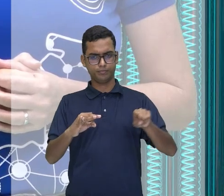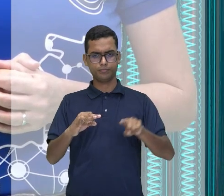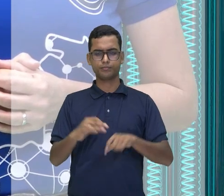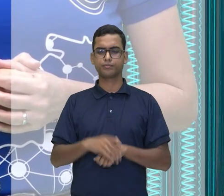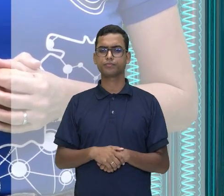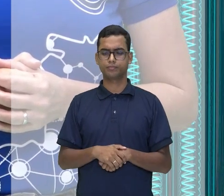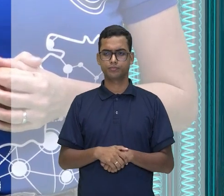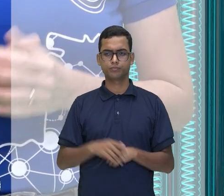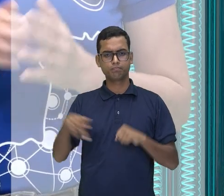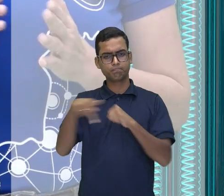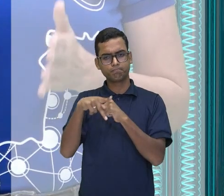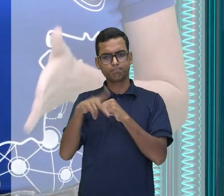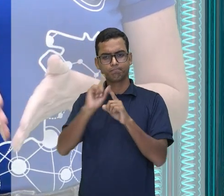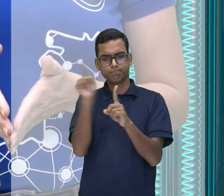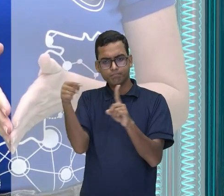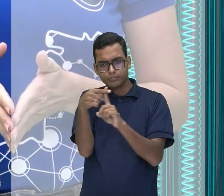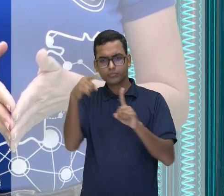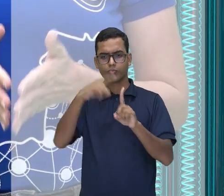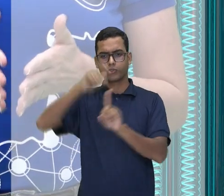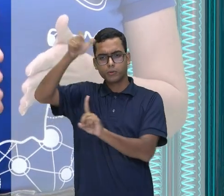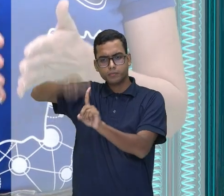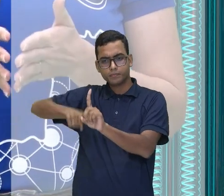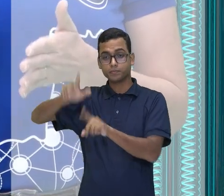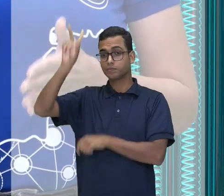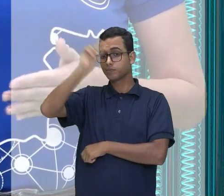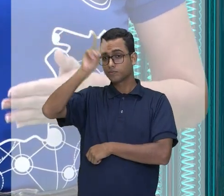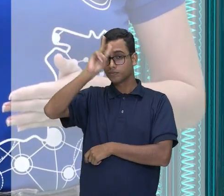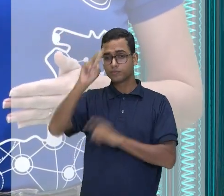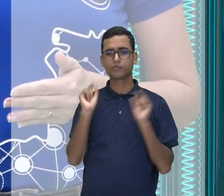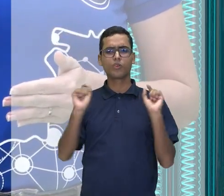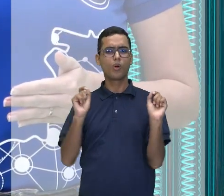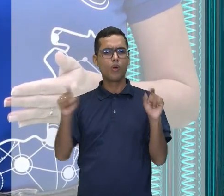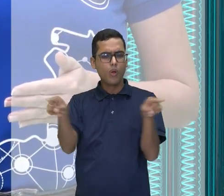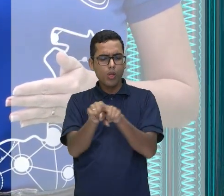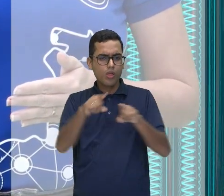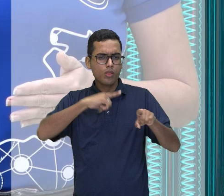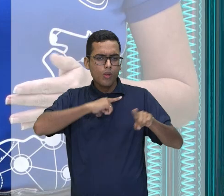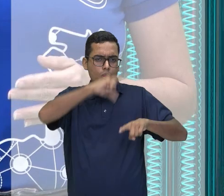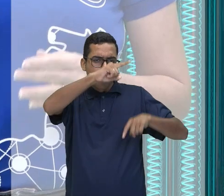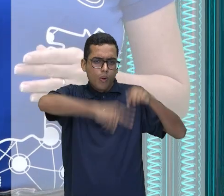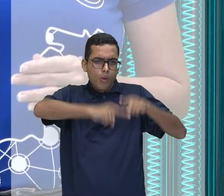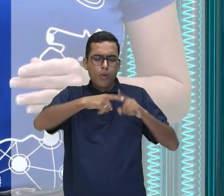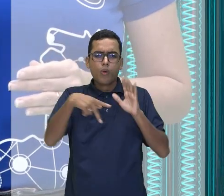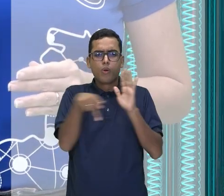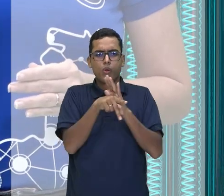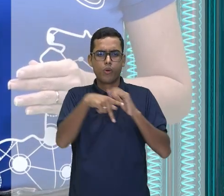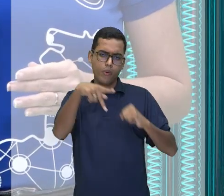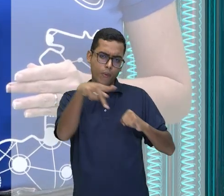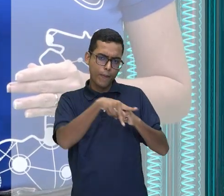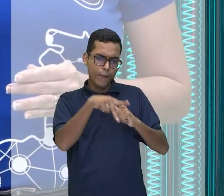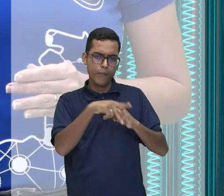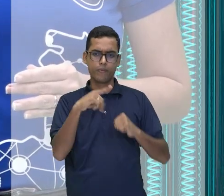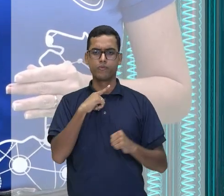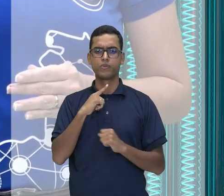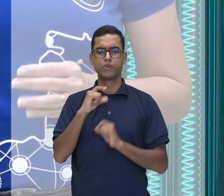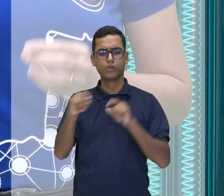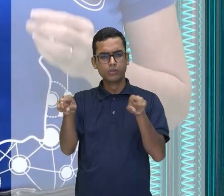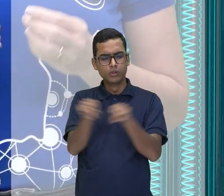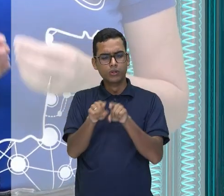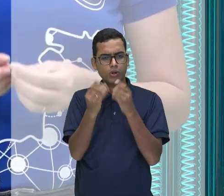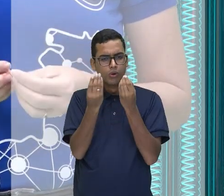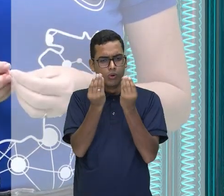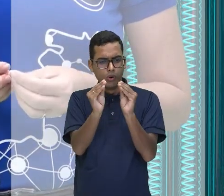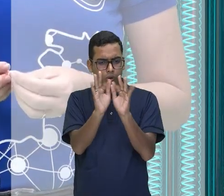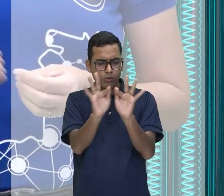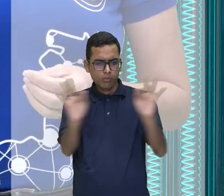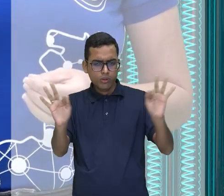função de sujeito, né? Mas lembrem-se, a gente está falando de object pronouns e ele tem uma posição na frase.